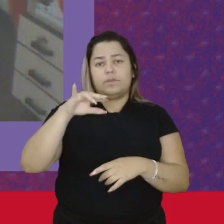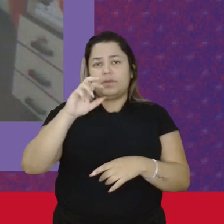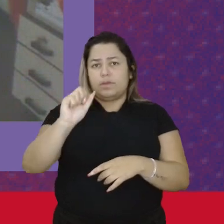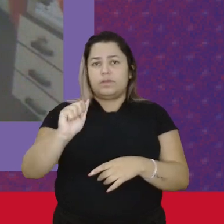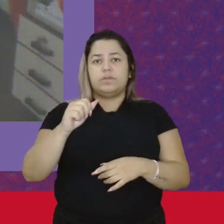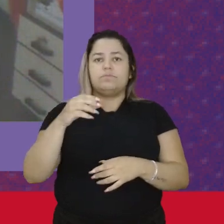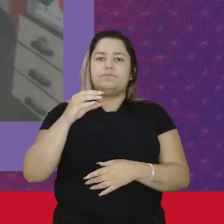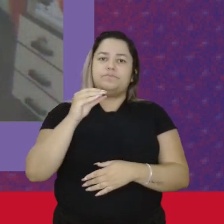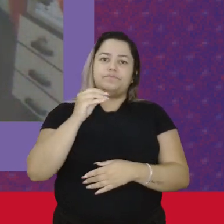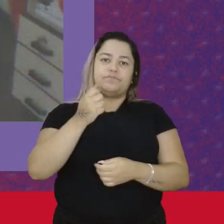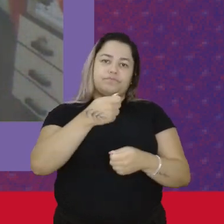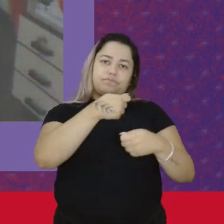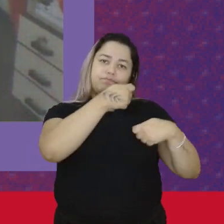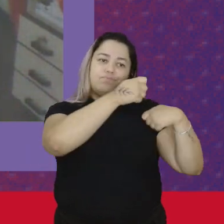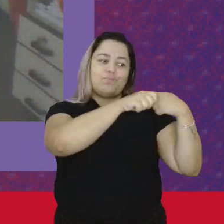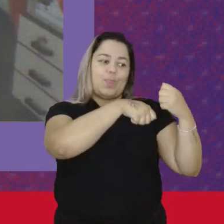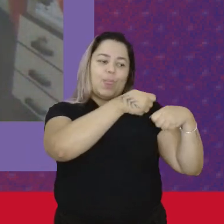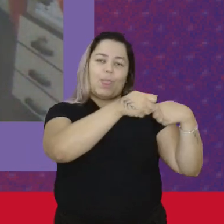criou o partido